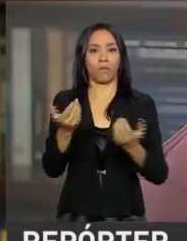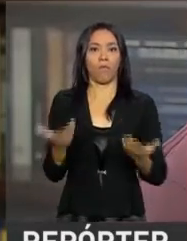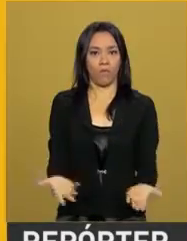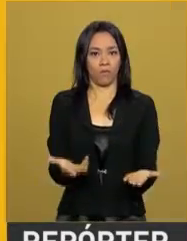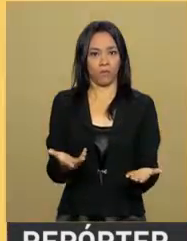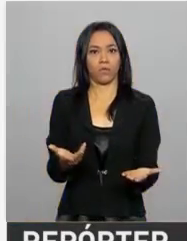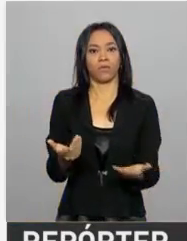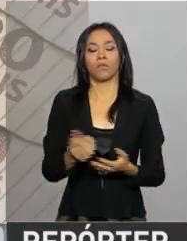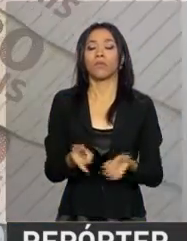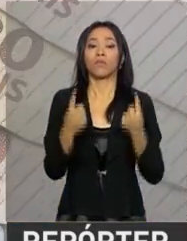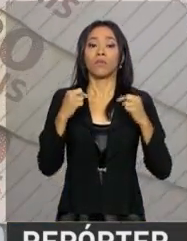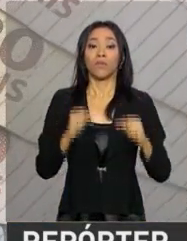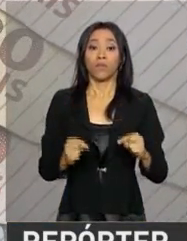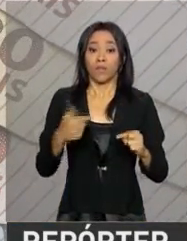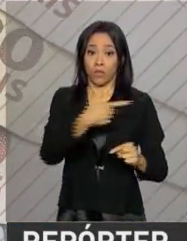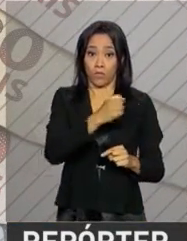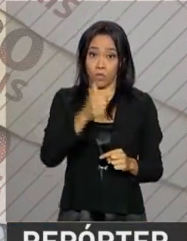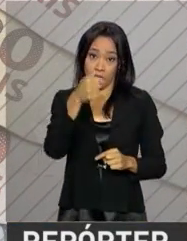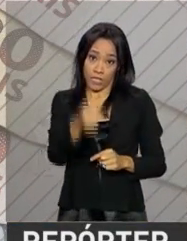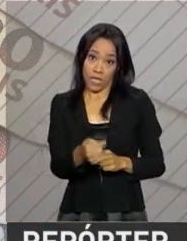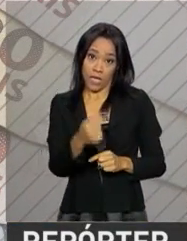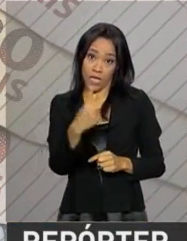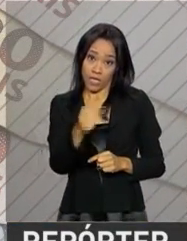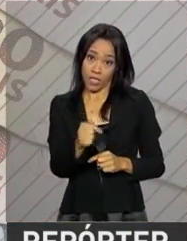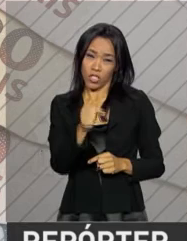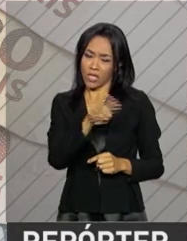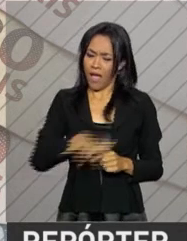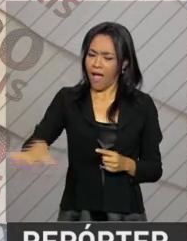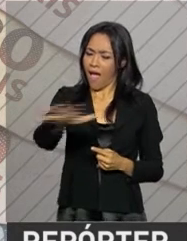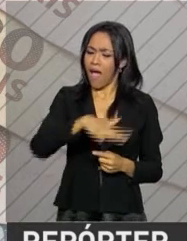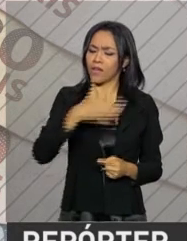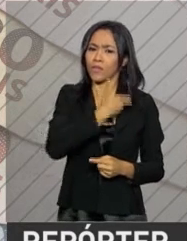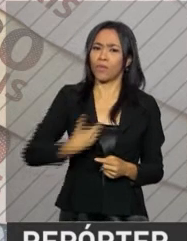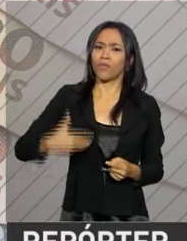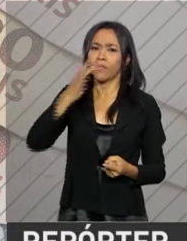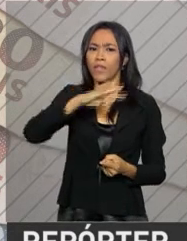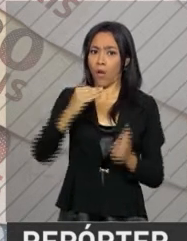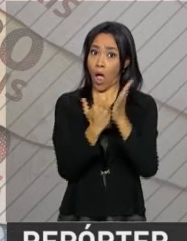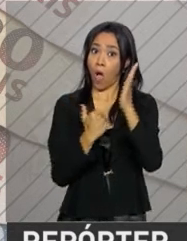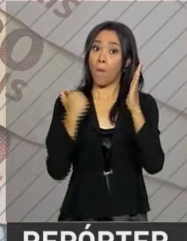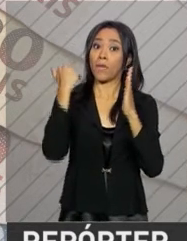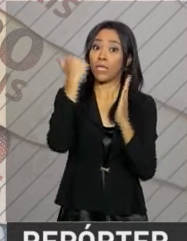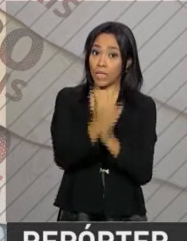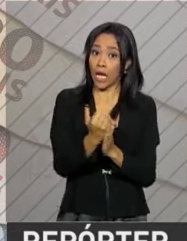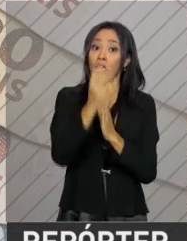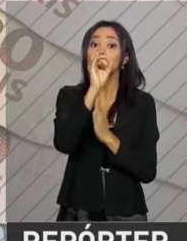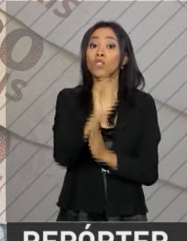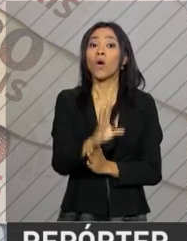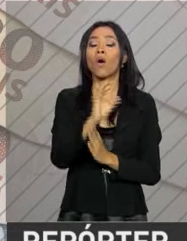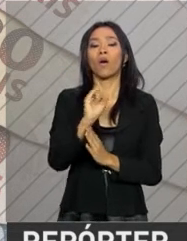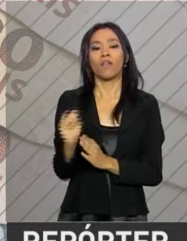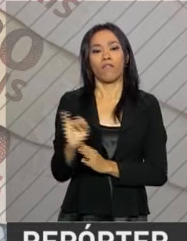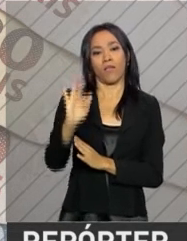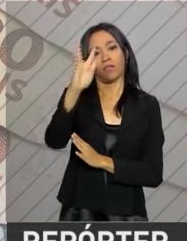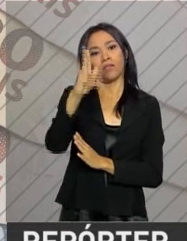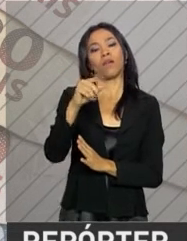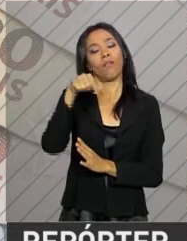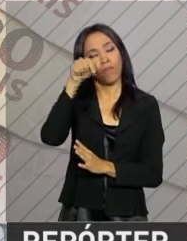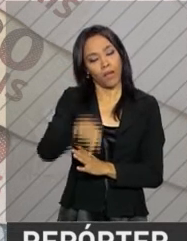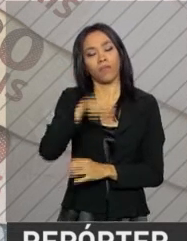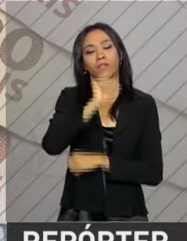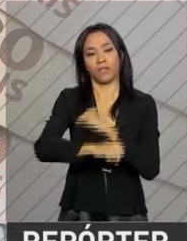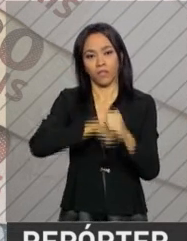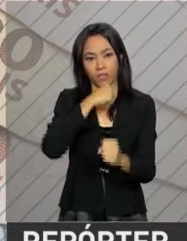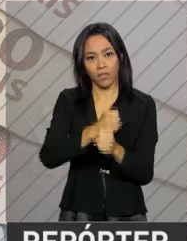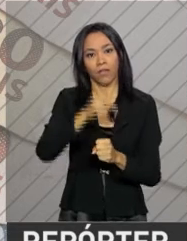arrecada para 2017 todas as áreas do governo federal só poderão aumentar os gastos pela inflação oficial prevista para este ano